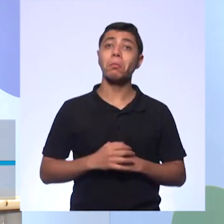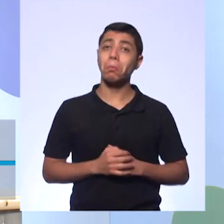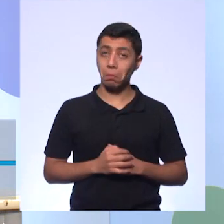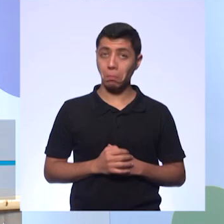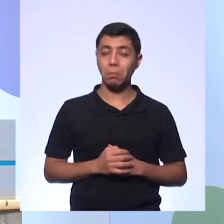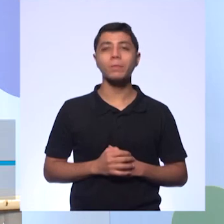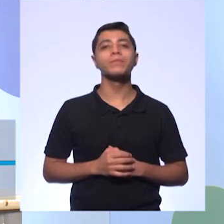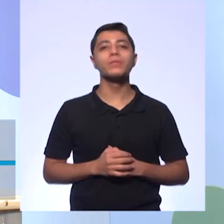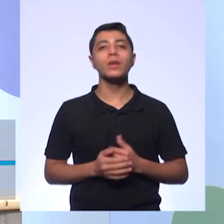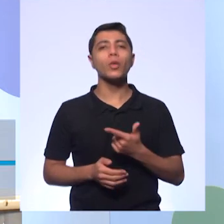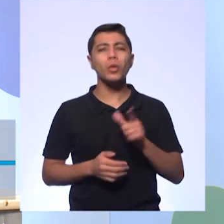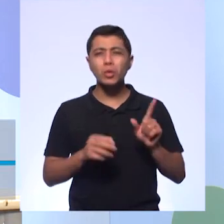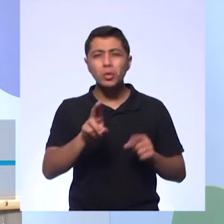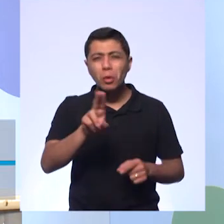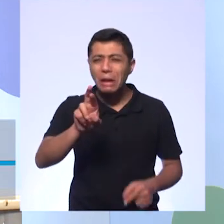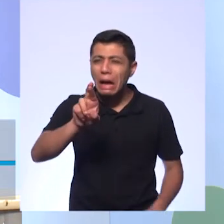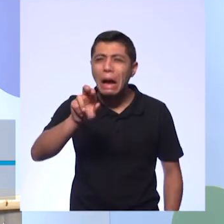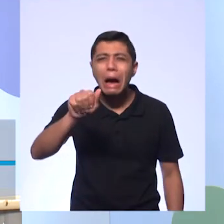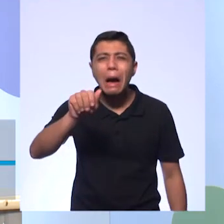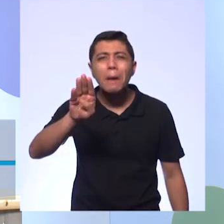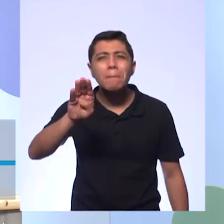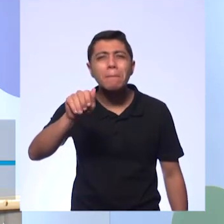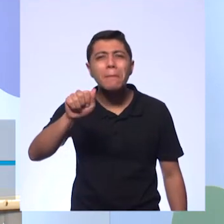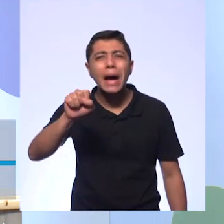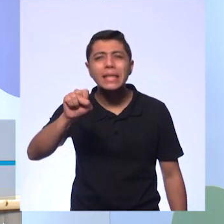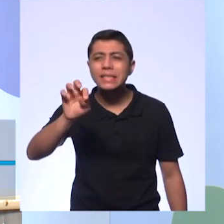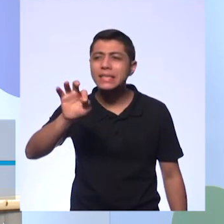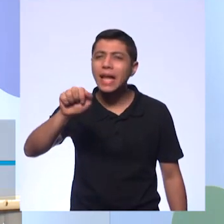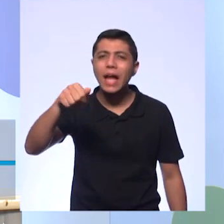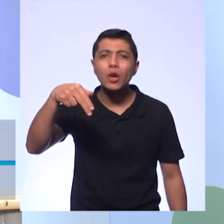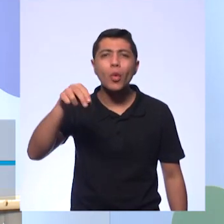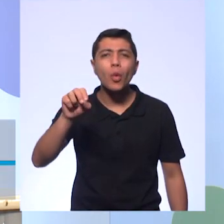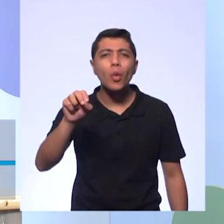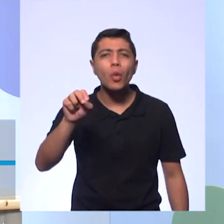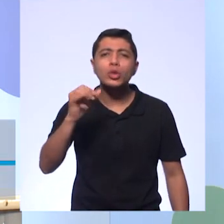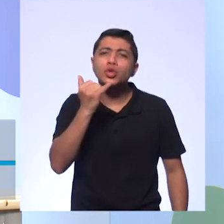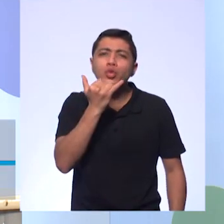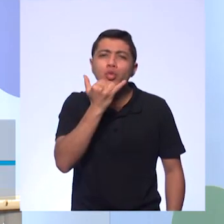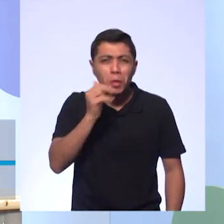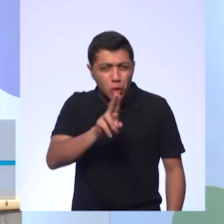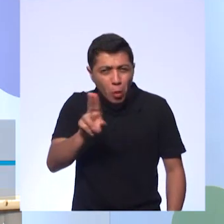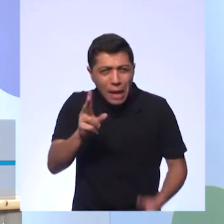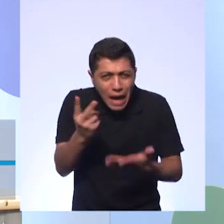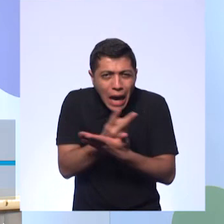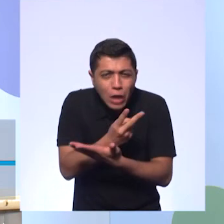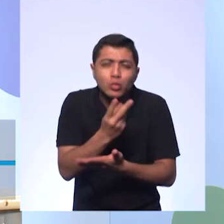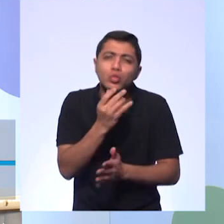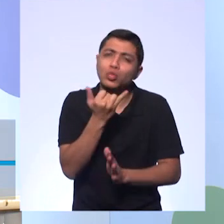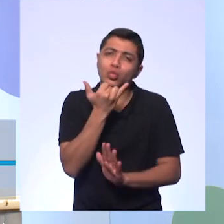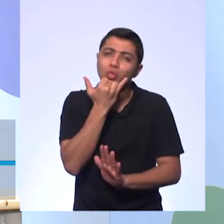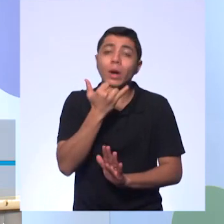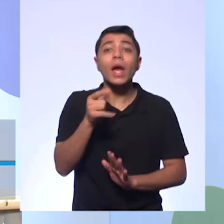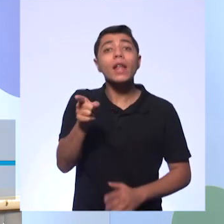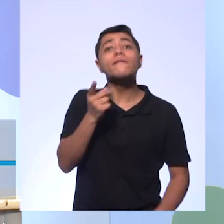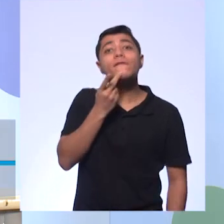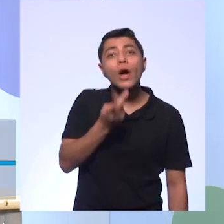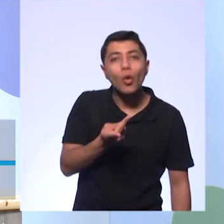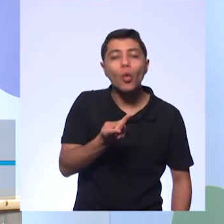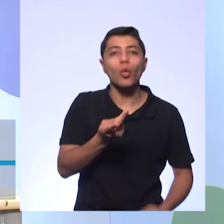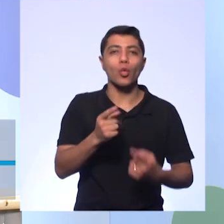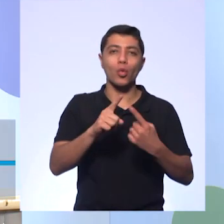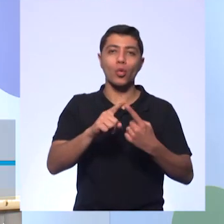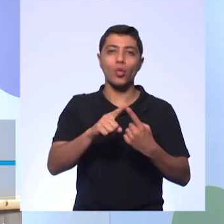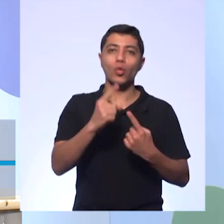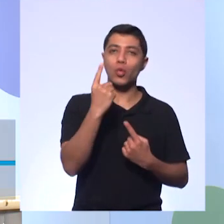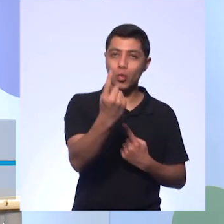é Rabasta no nome, é assim que eu estou entendendo, tá? Desculpa se eu falar errado. 1 e 3.